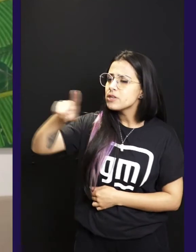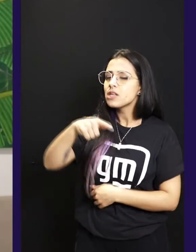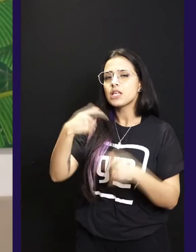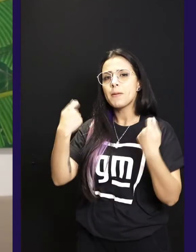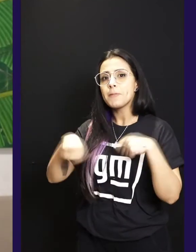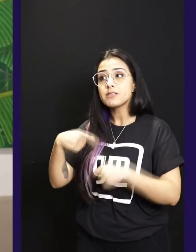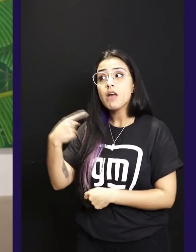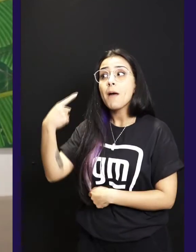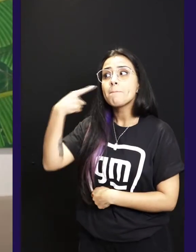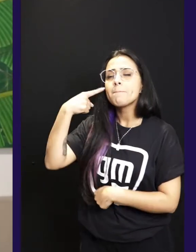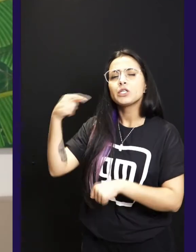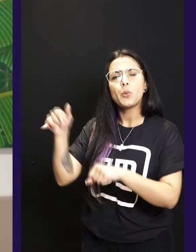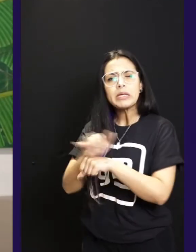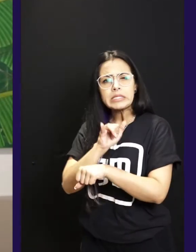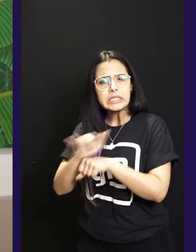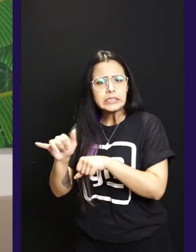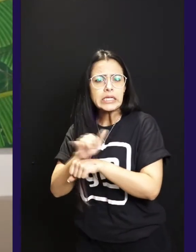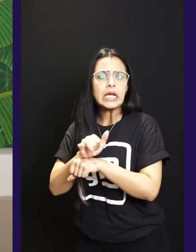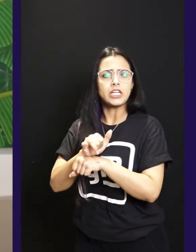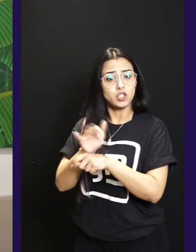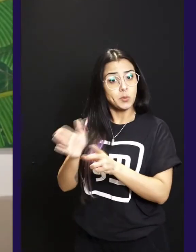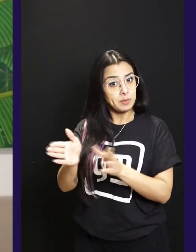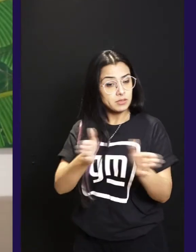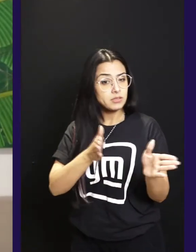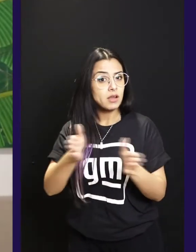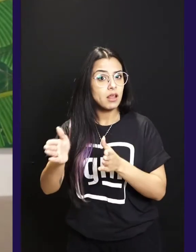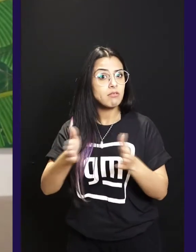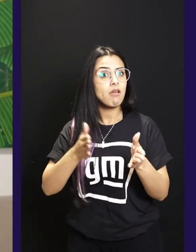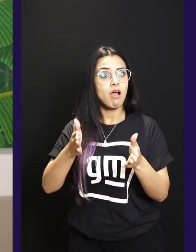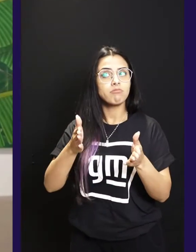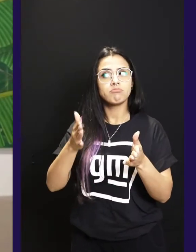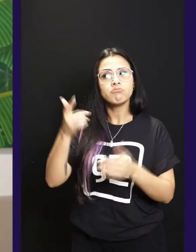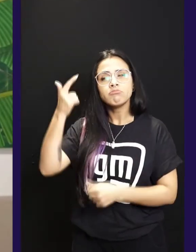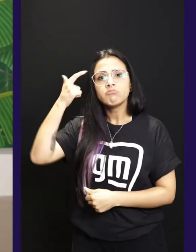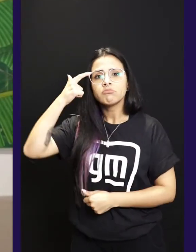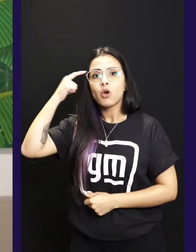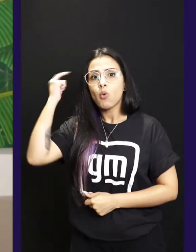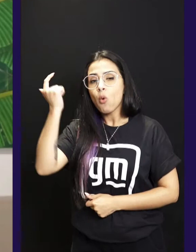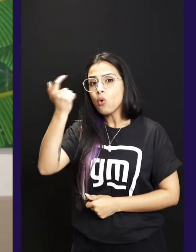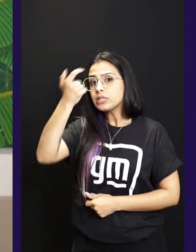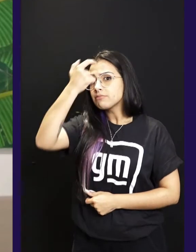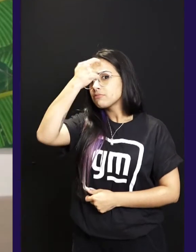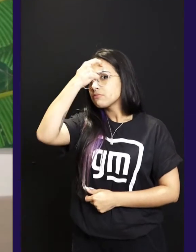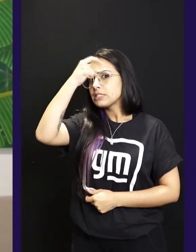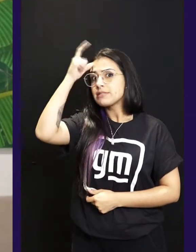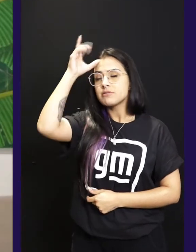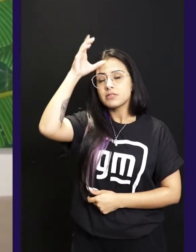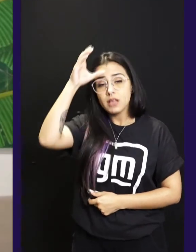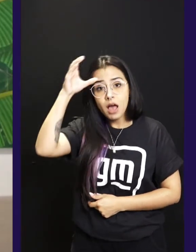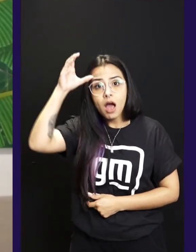pensar em uma estratégia, pensar em acessibilidade, pensar em conscientização, pensar em ações de talent acquisition.